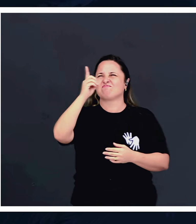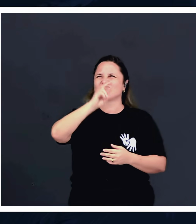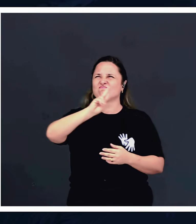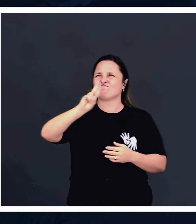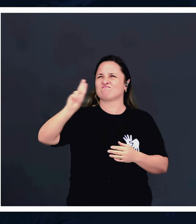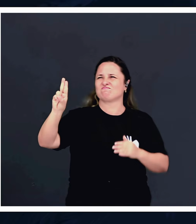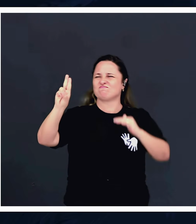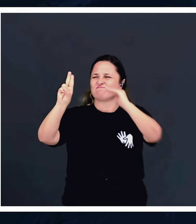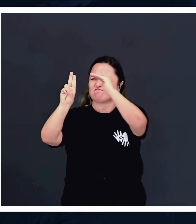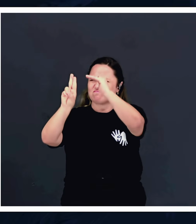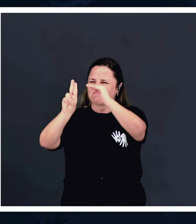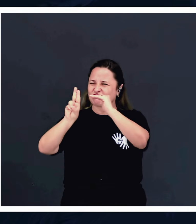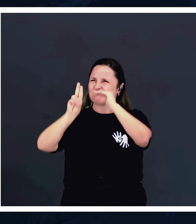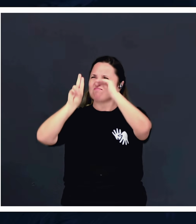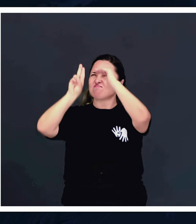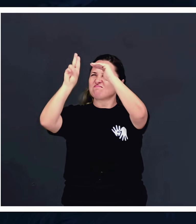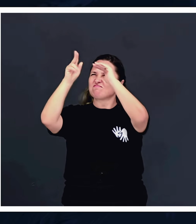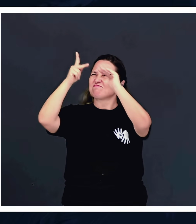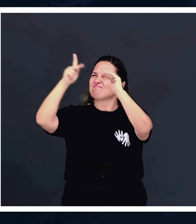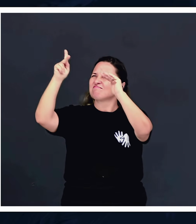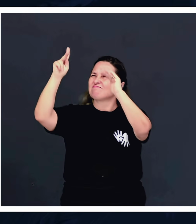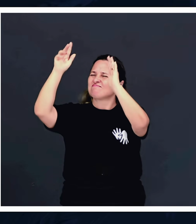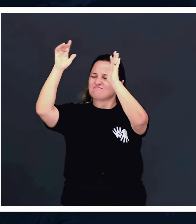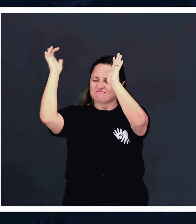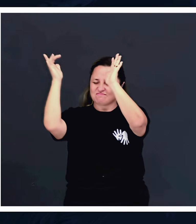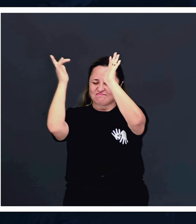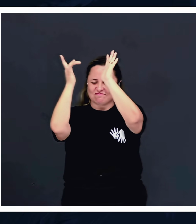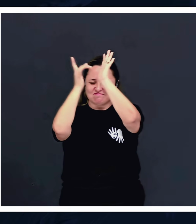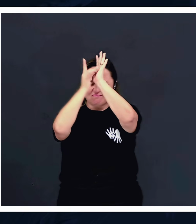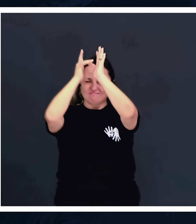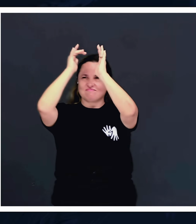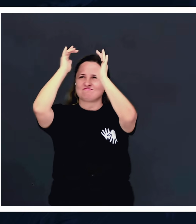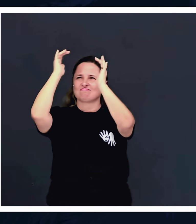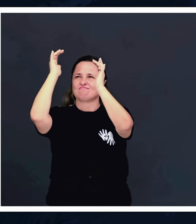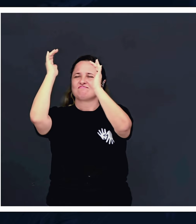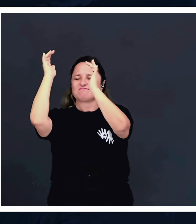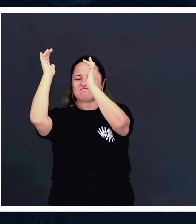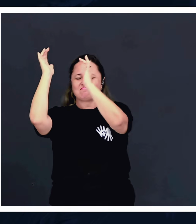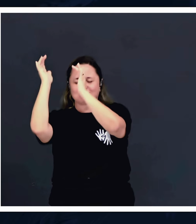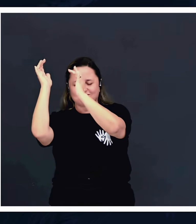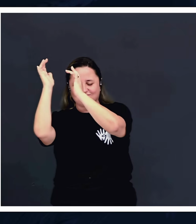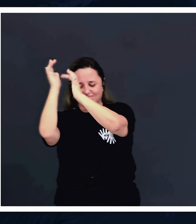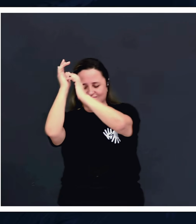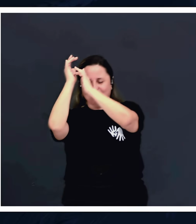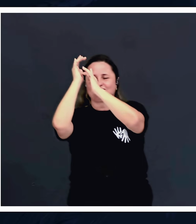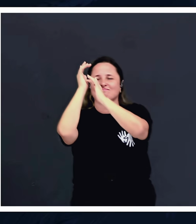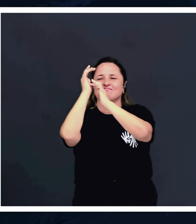Nome que é sobre todos é o Teu Jesus. Aleluia.